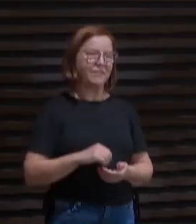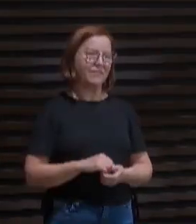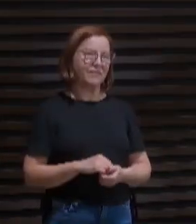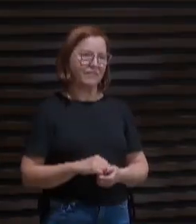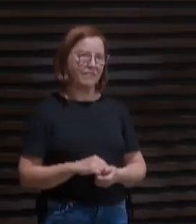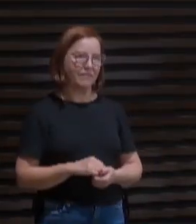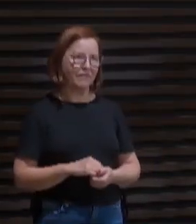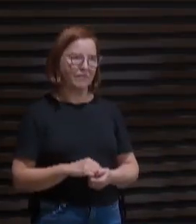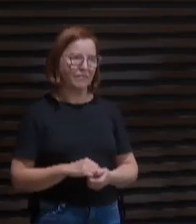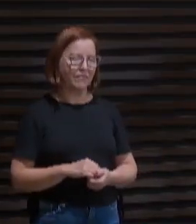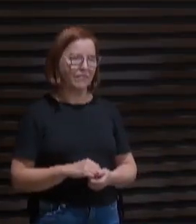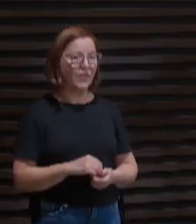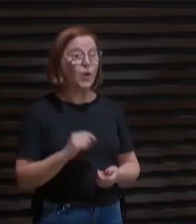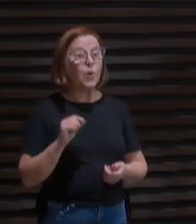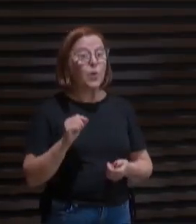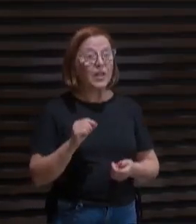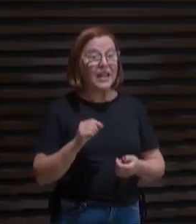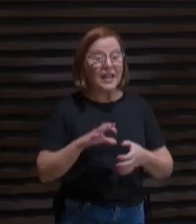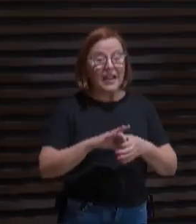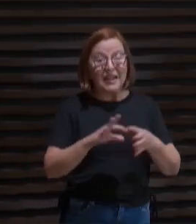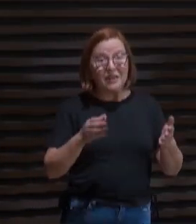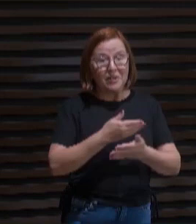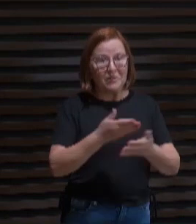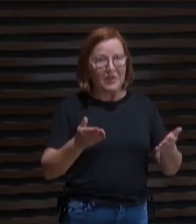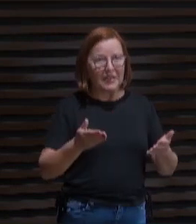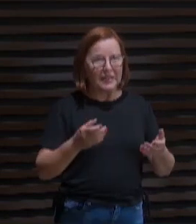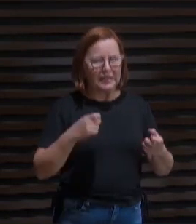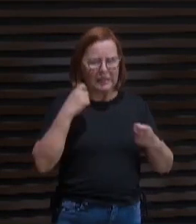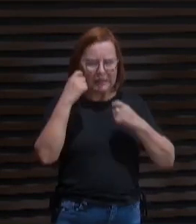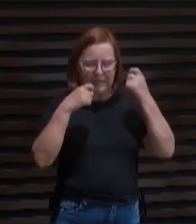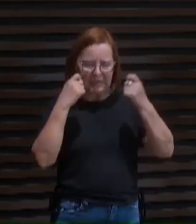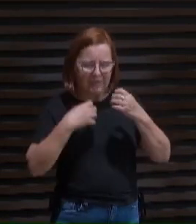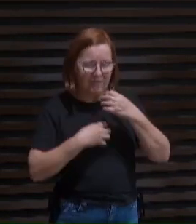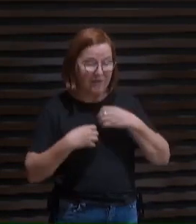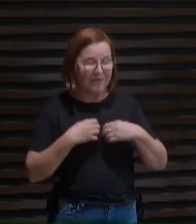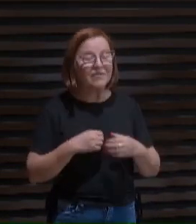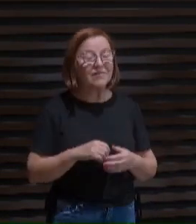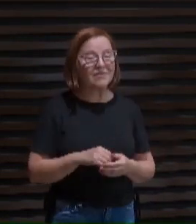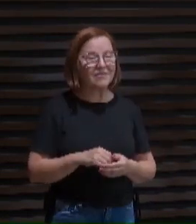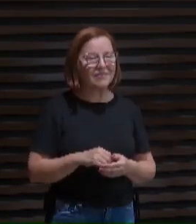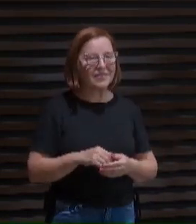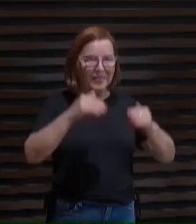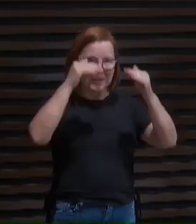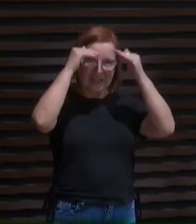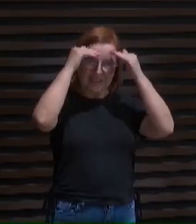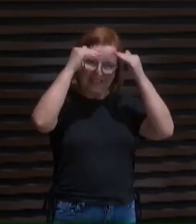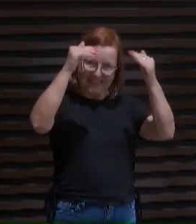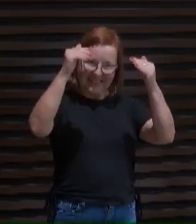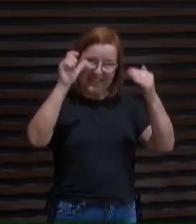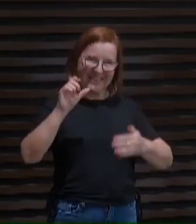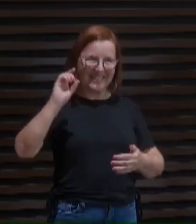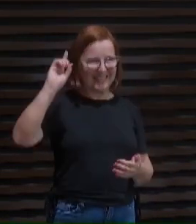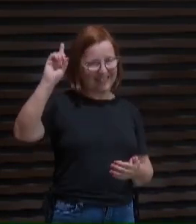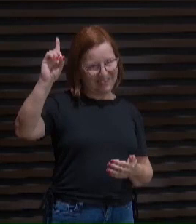Você sabe o que vai livrar você da ansiedade, das preocupações, das angústias? A obediência ao que a palavra de